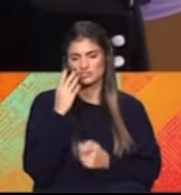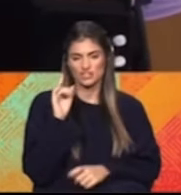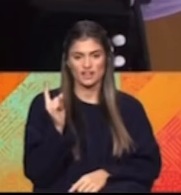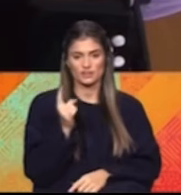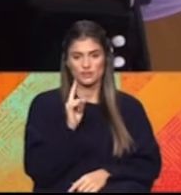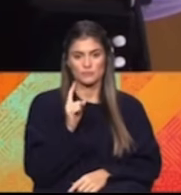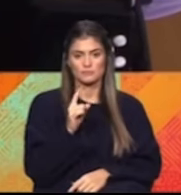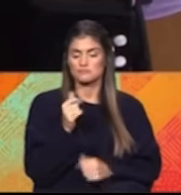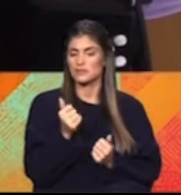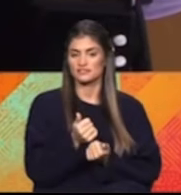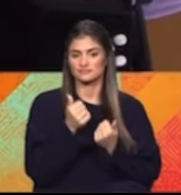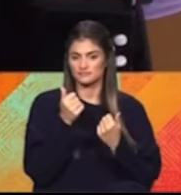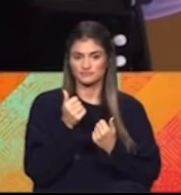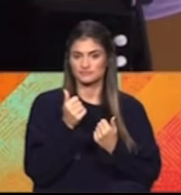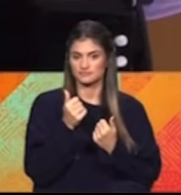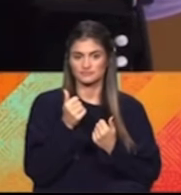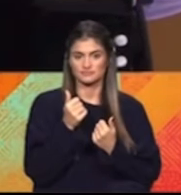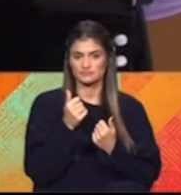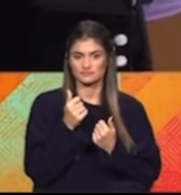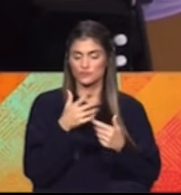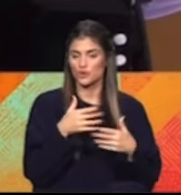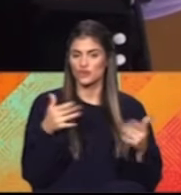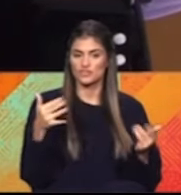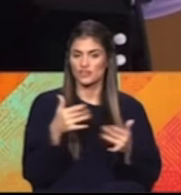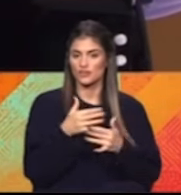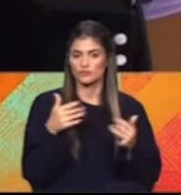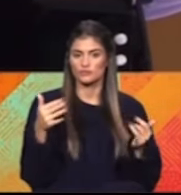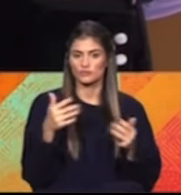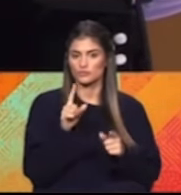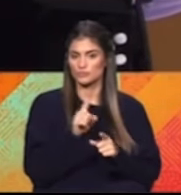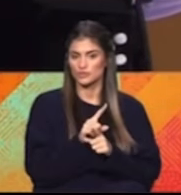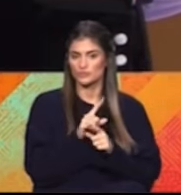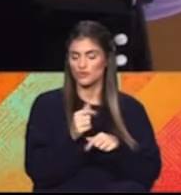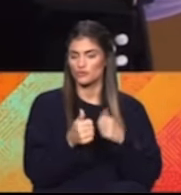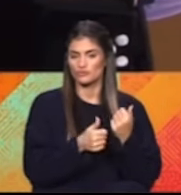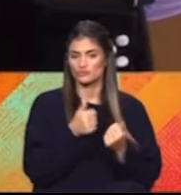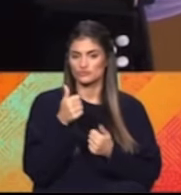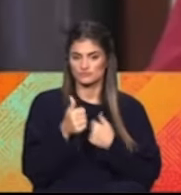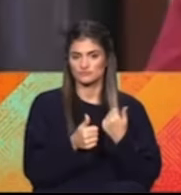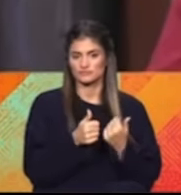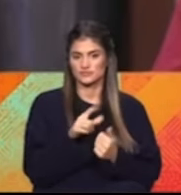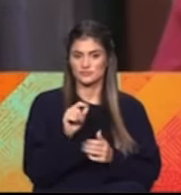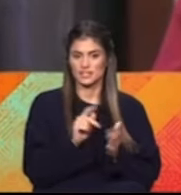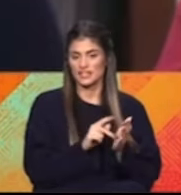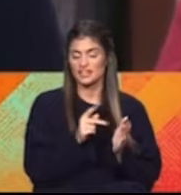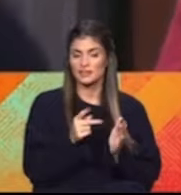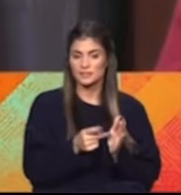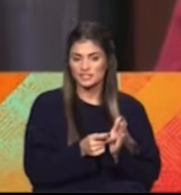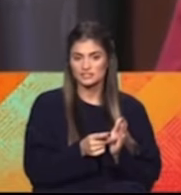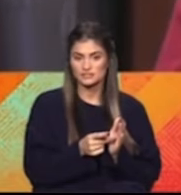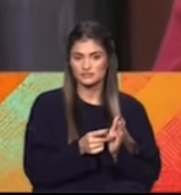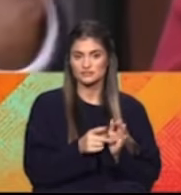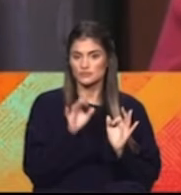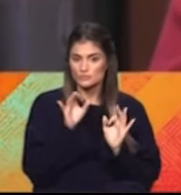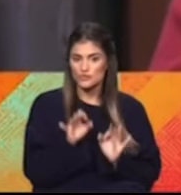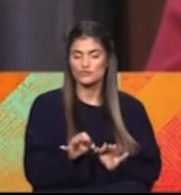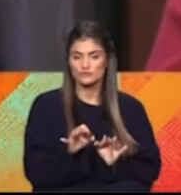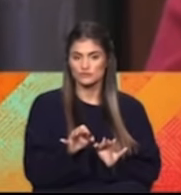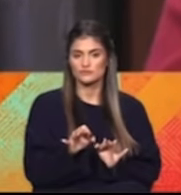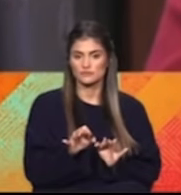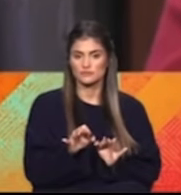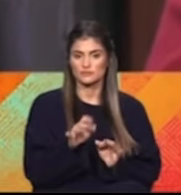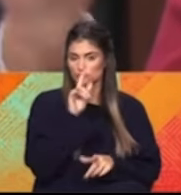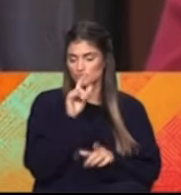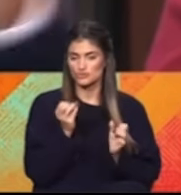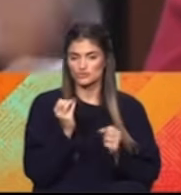de bem o acordeão e a concertina no mesmo concurso. Apesar de, tecnicamente, estar confirmado e quem não